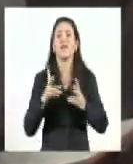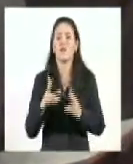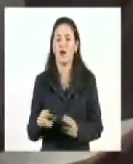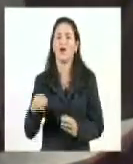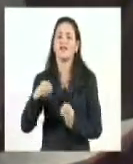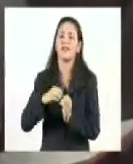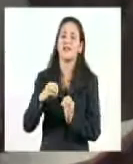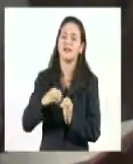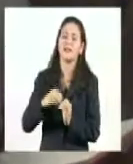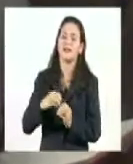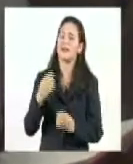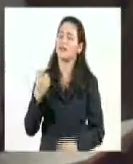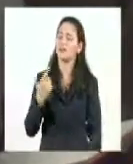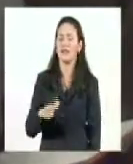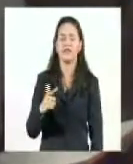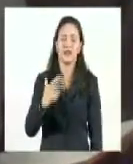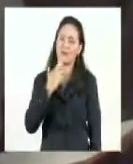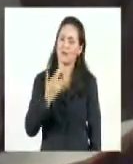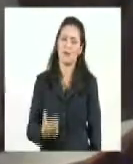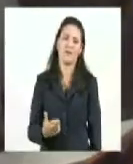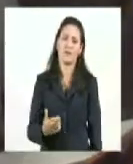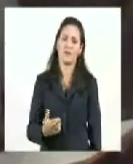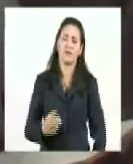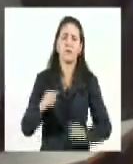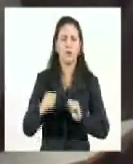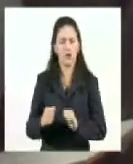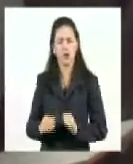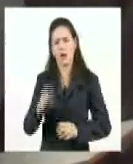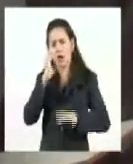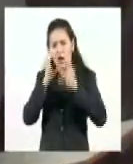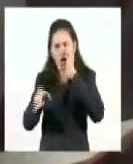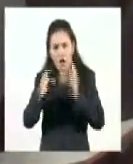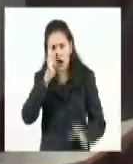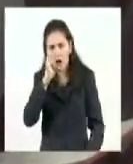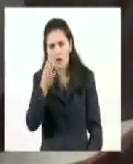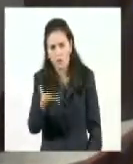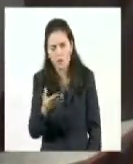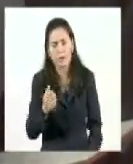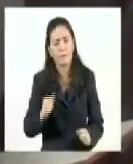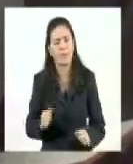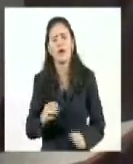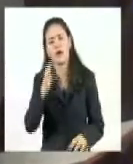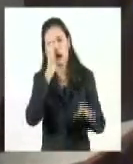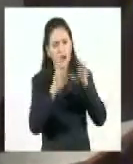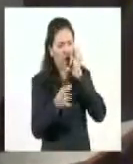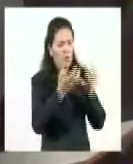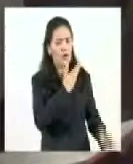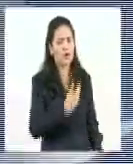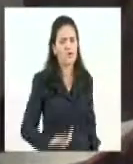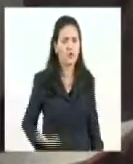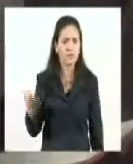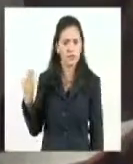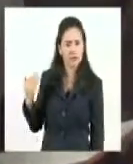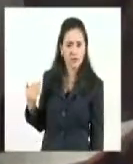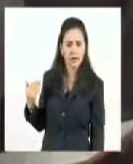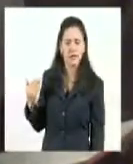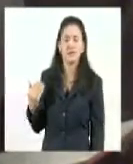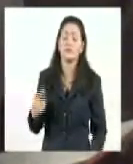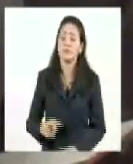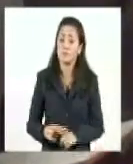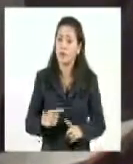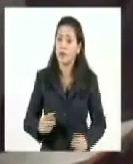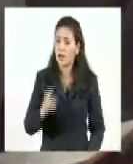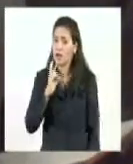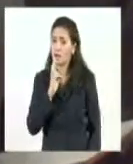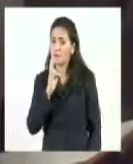Podem atacá-la, atacar a gestão anterior, ponto. Mas responder aos questionamentos que